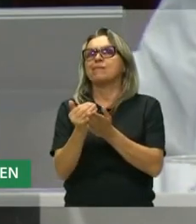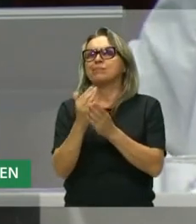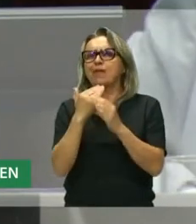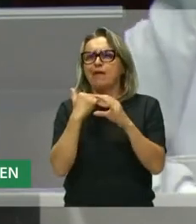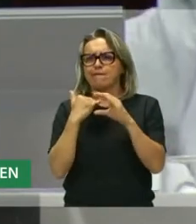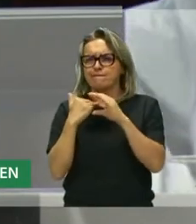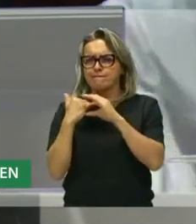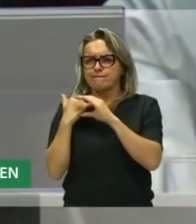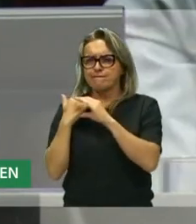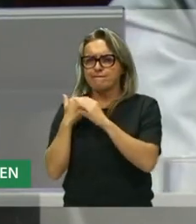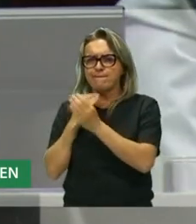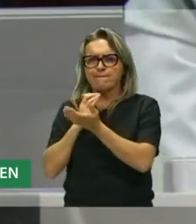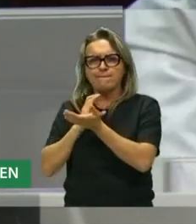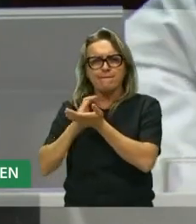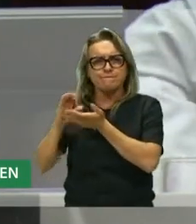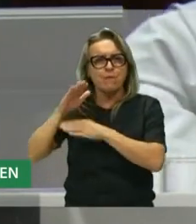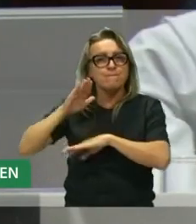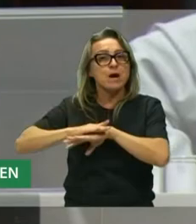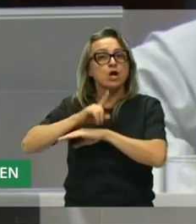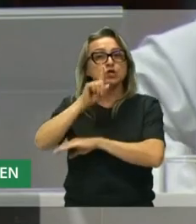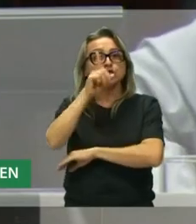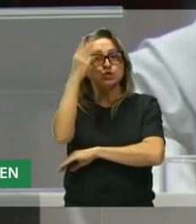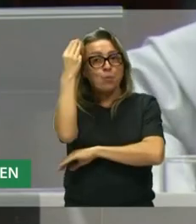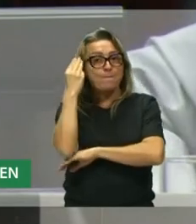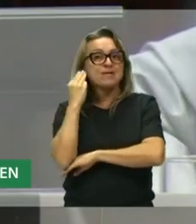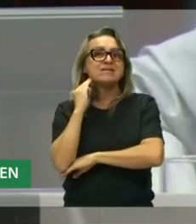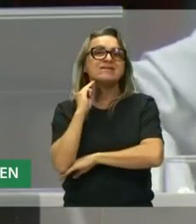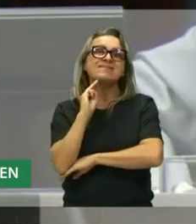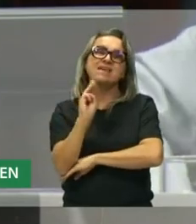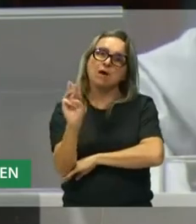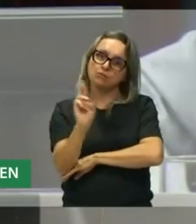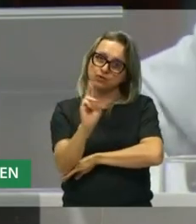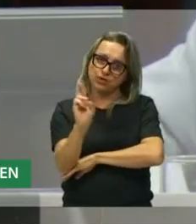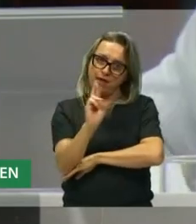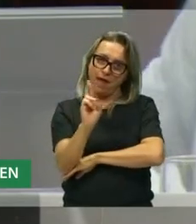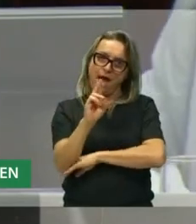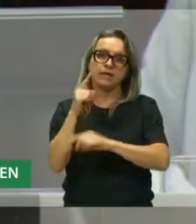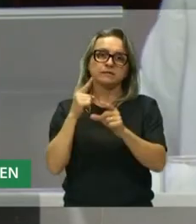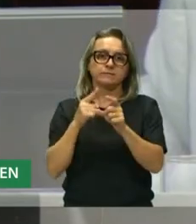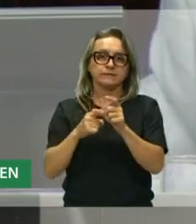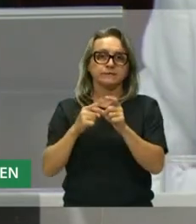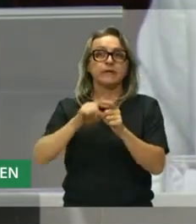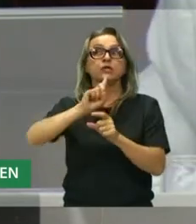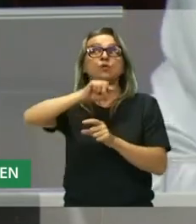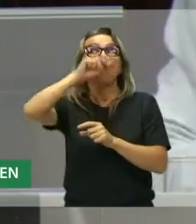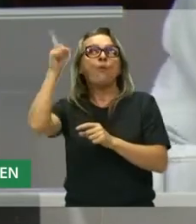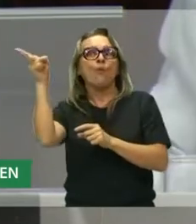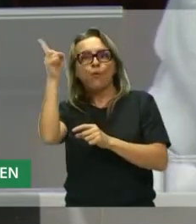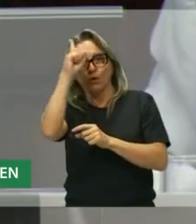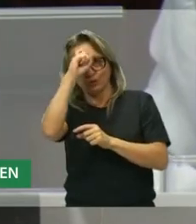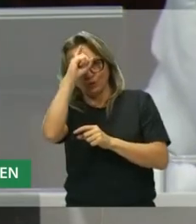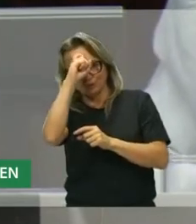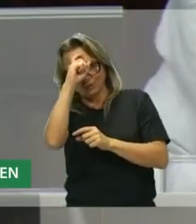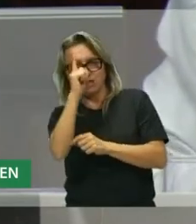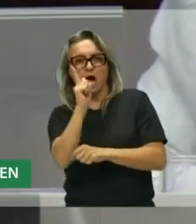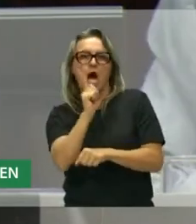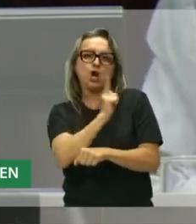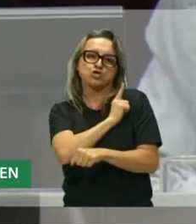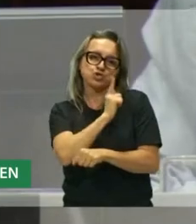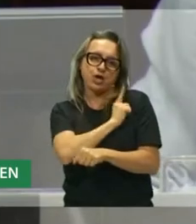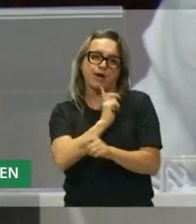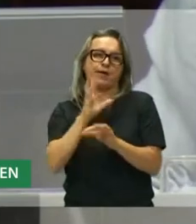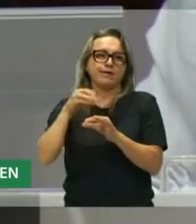de R$1 milhão para fora da cidade, para outro hospital da entidade, de ingerências internas que